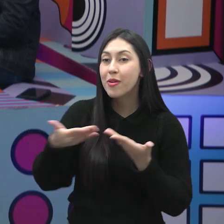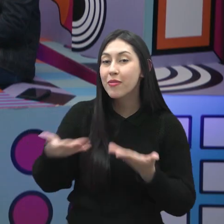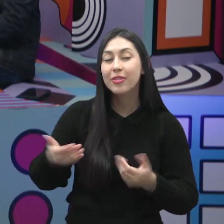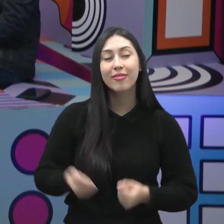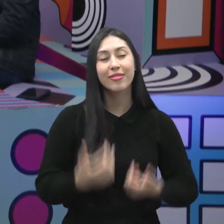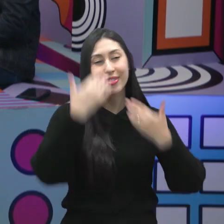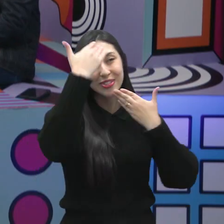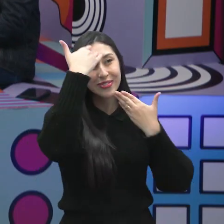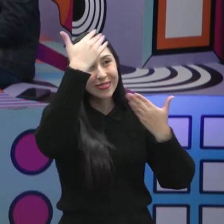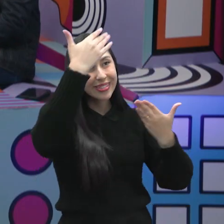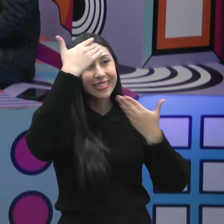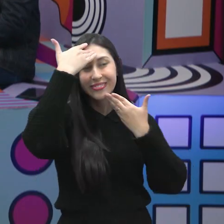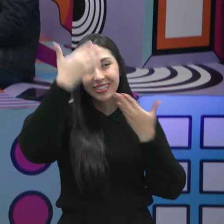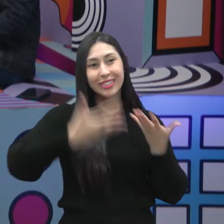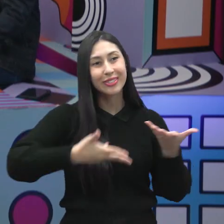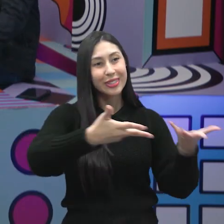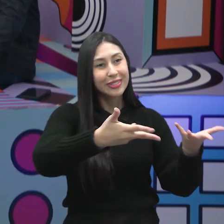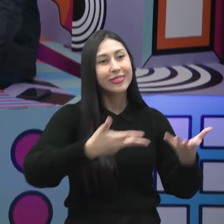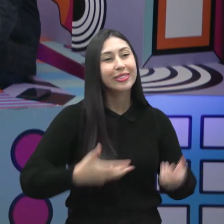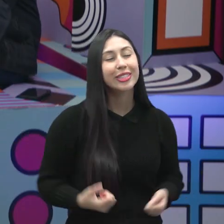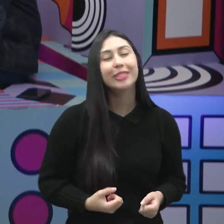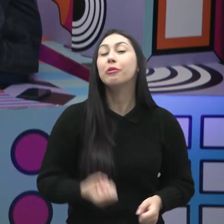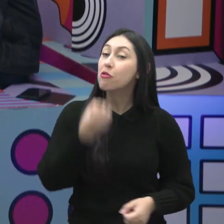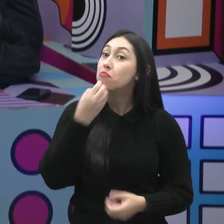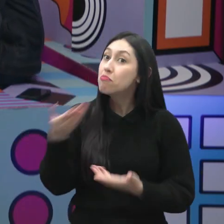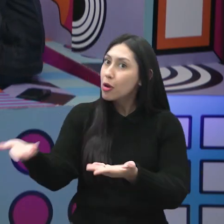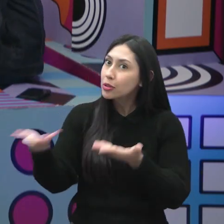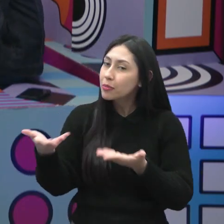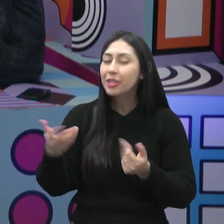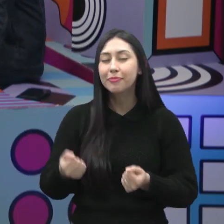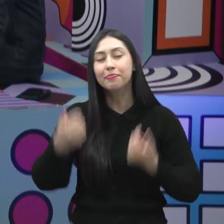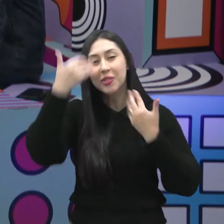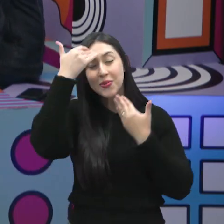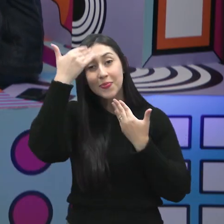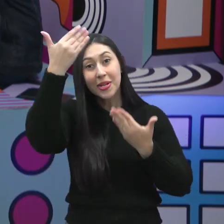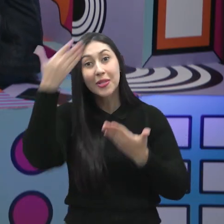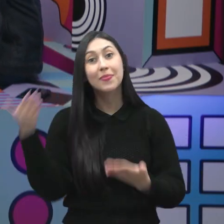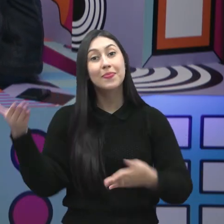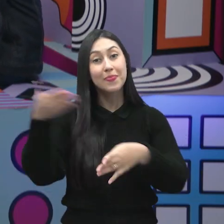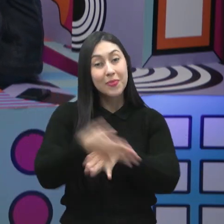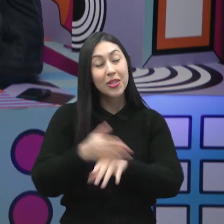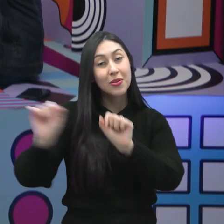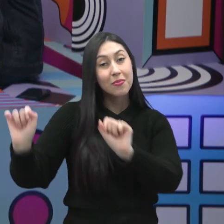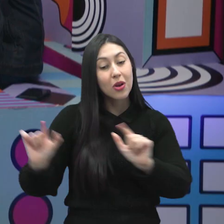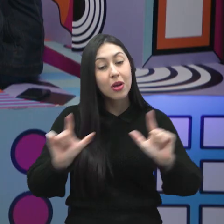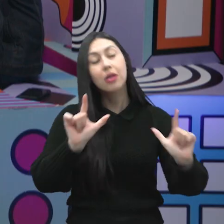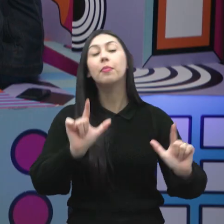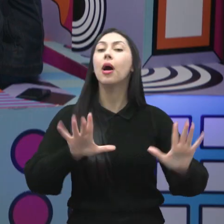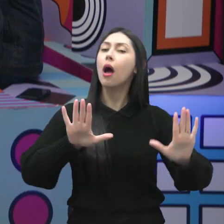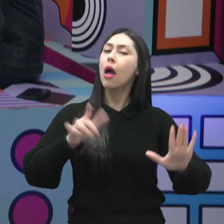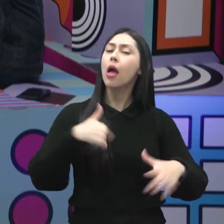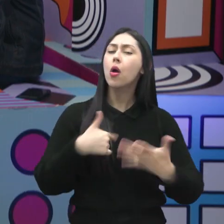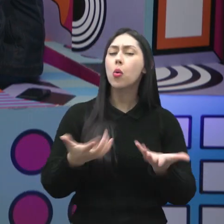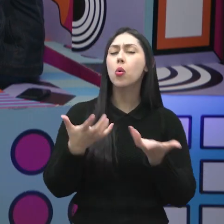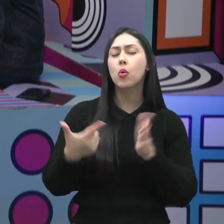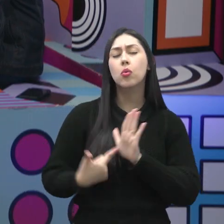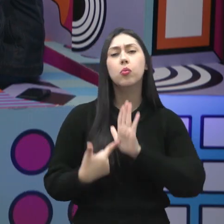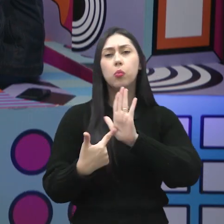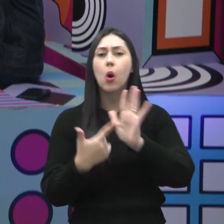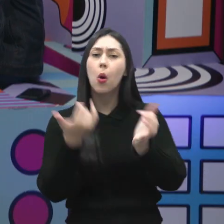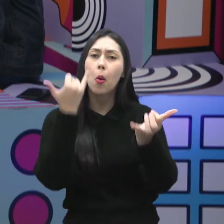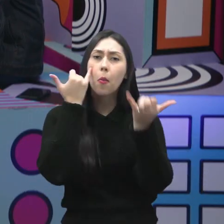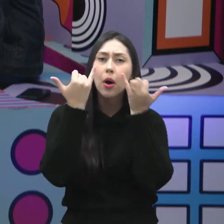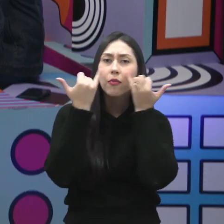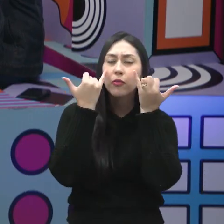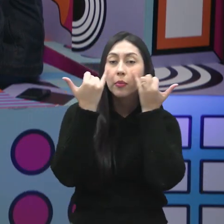Muito obrigado pelo convite. Que bom ter você aqui. Obrigada, doutor, por você participar aqui do nosso programa. Eu já quero trazer alguns dados, né, que